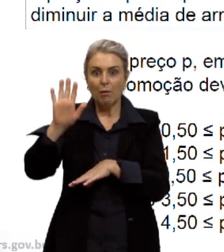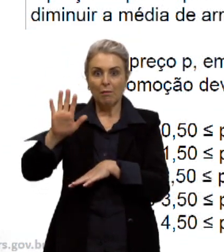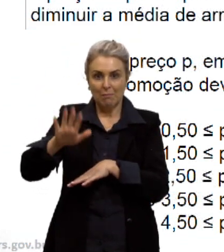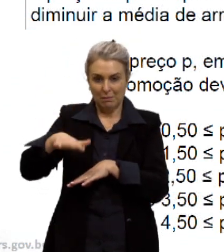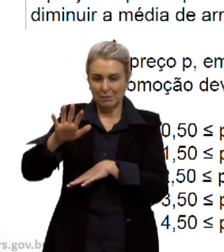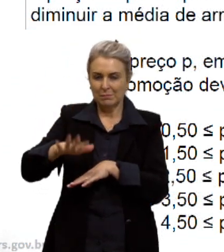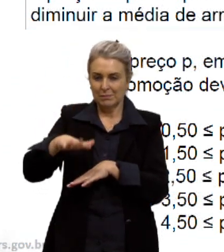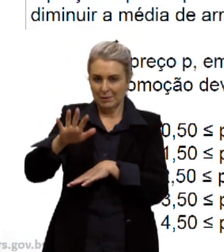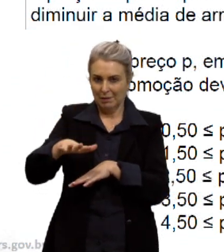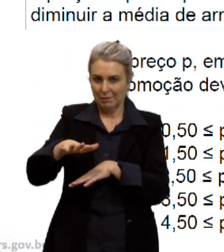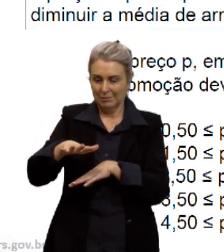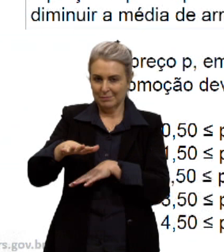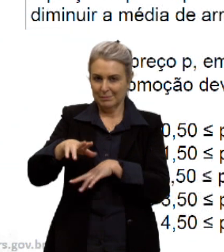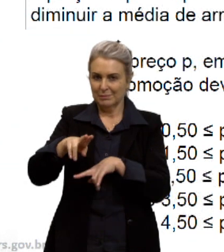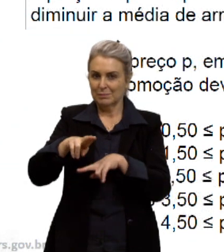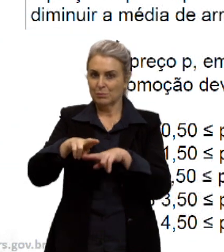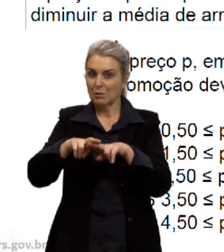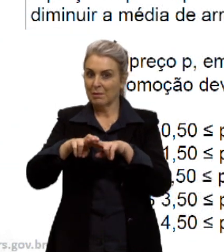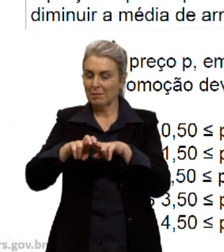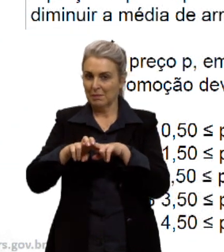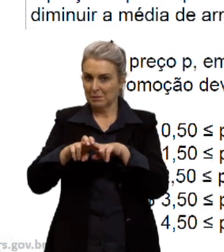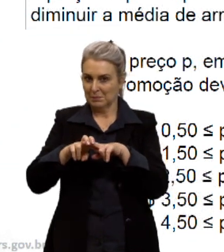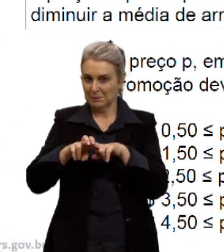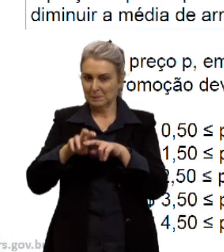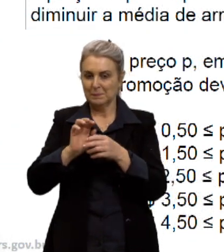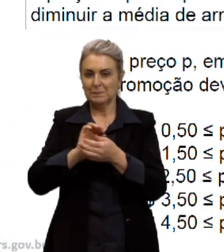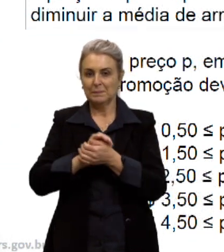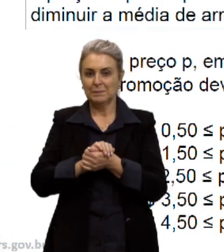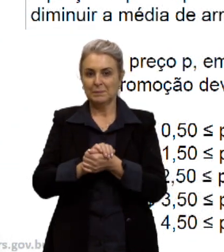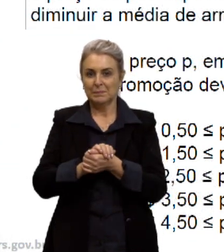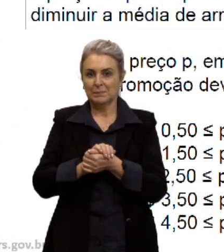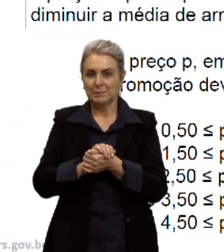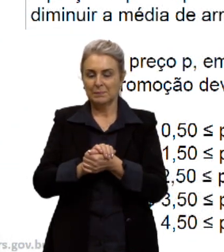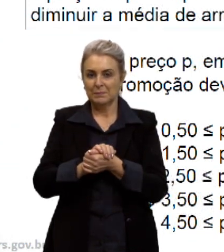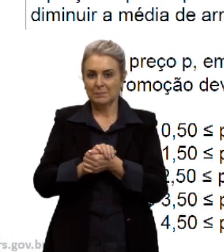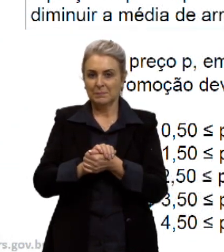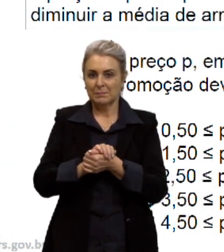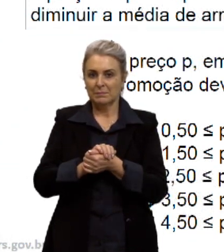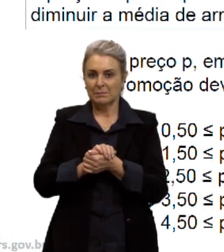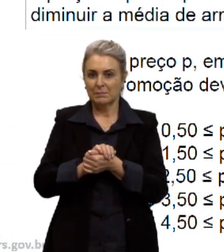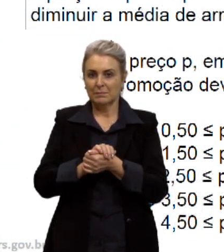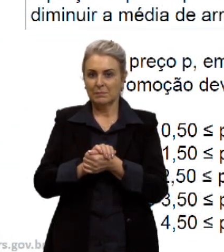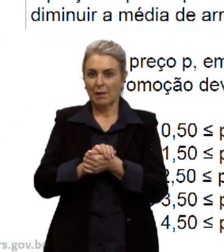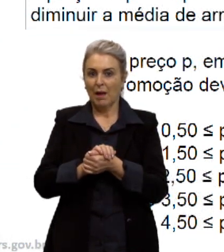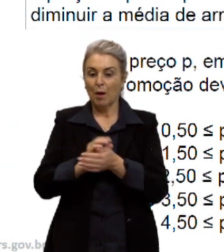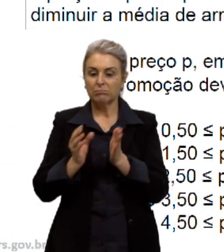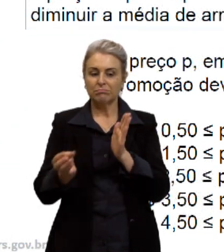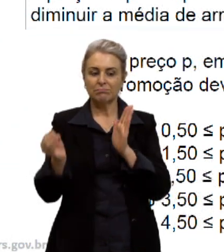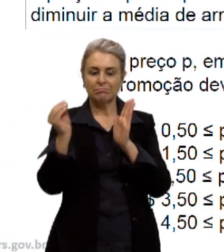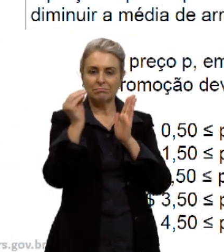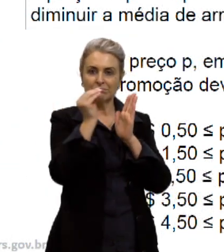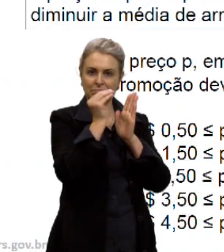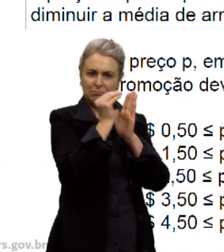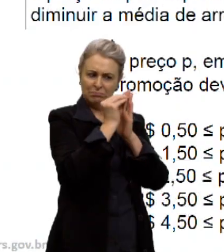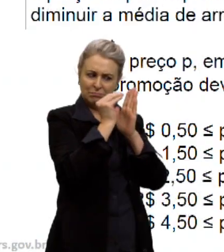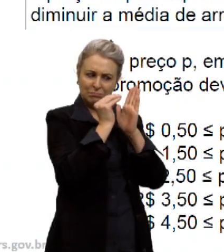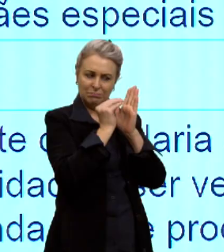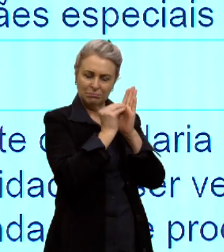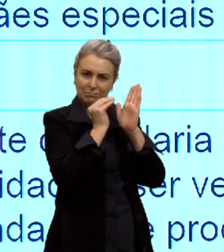reduzido de acordo com esta equação. Isso é o que está dado, isso que foi dado,